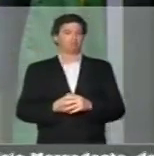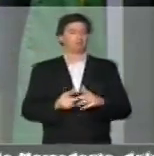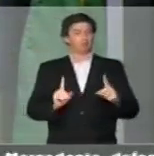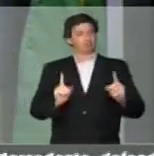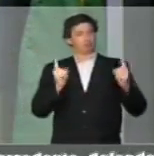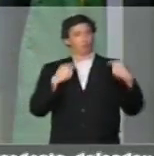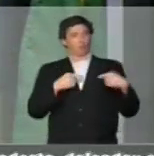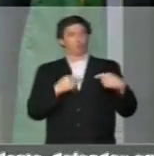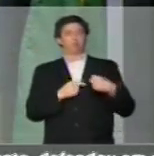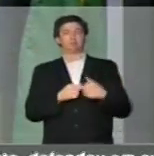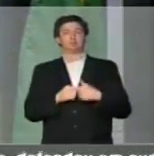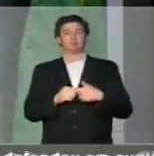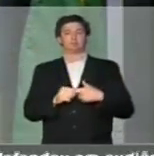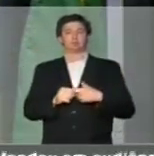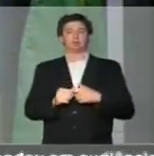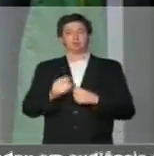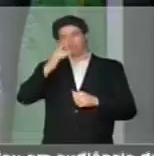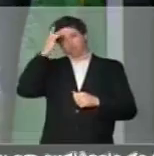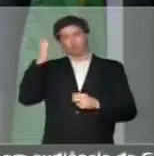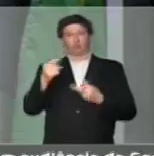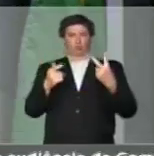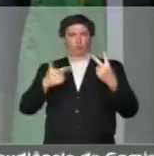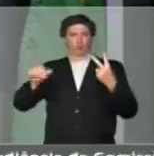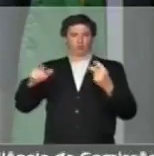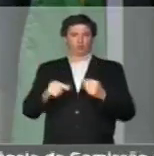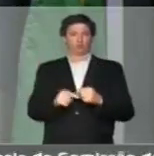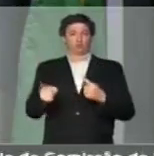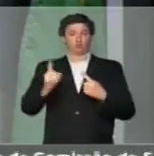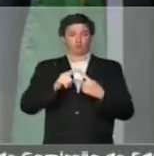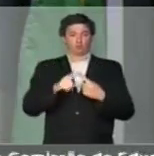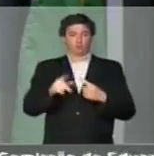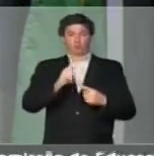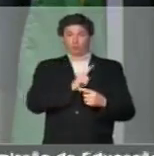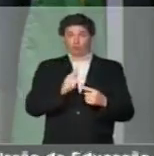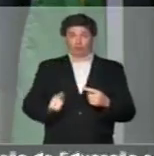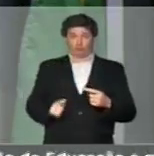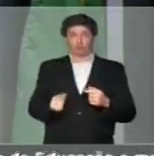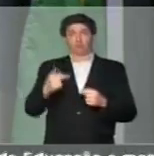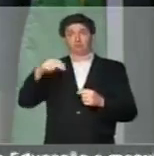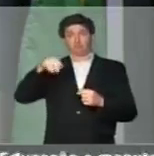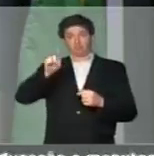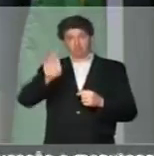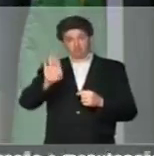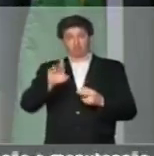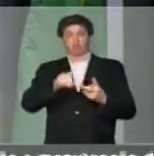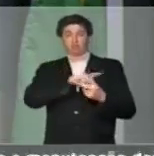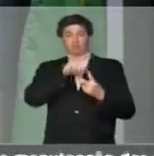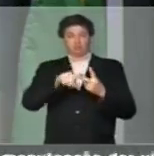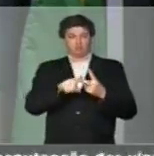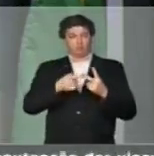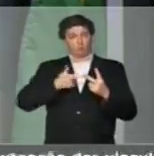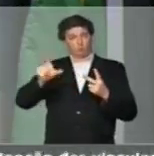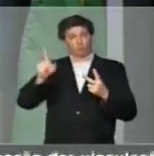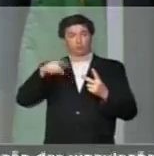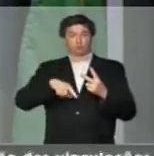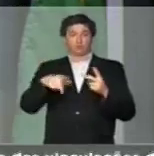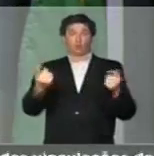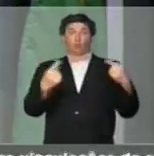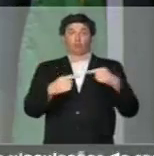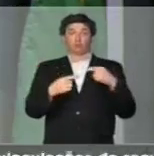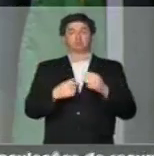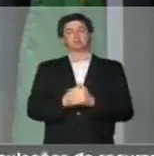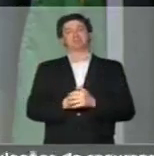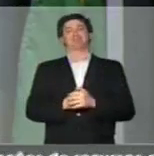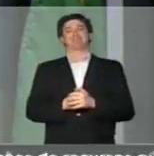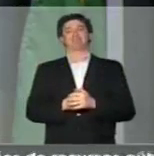enfrentando 2 outros candidatos. Um candidato do governo, do PMDB, e um candidato da